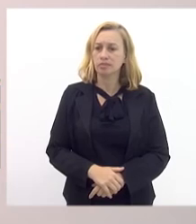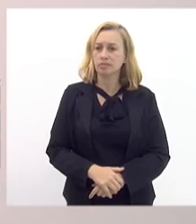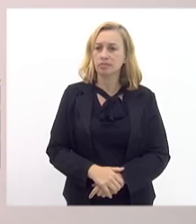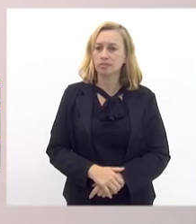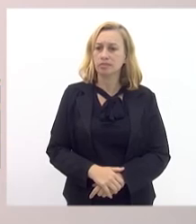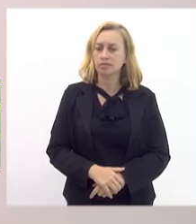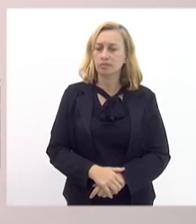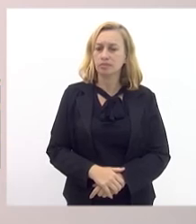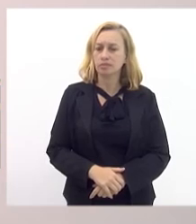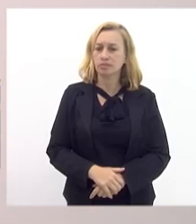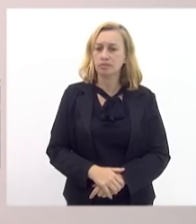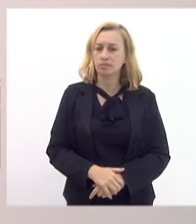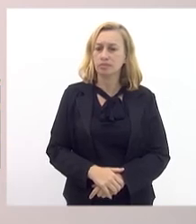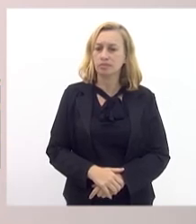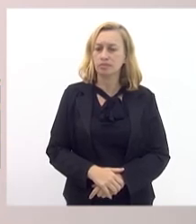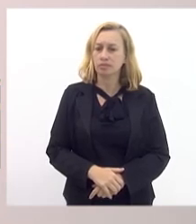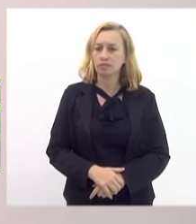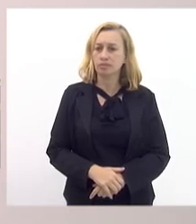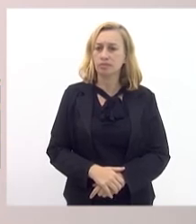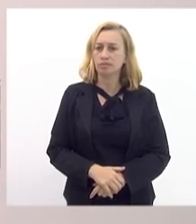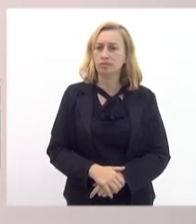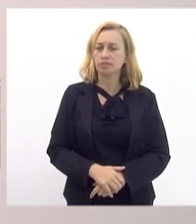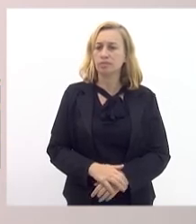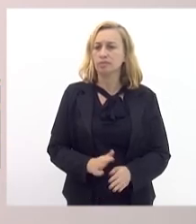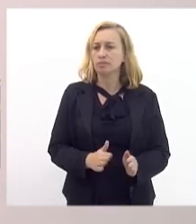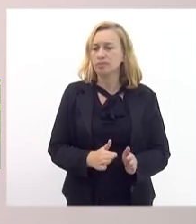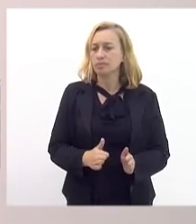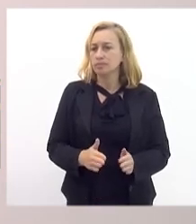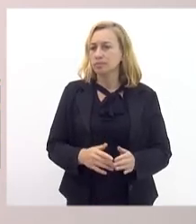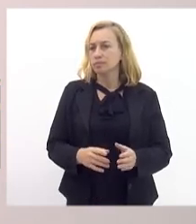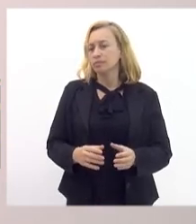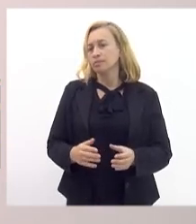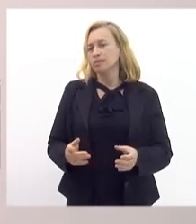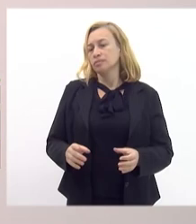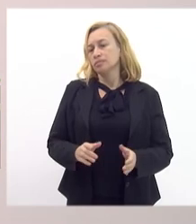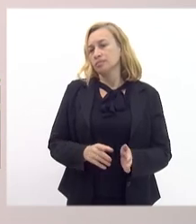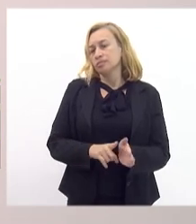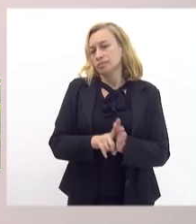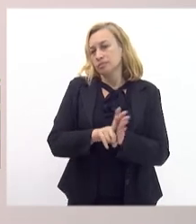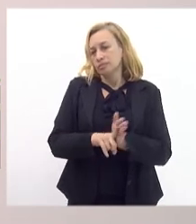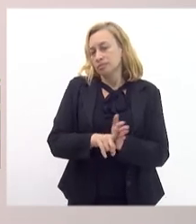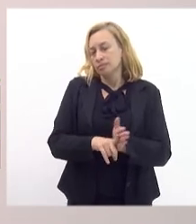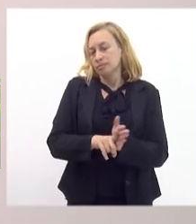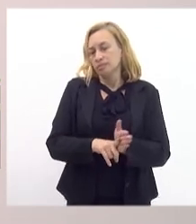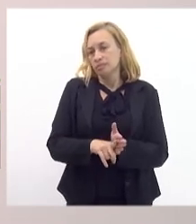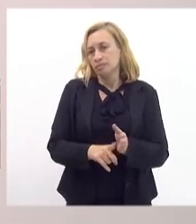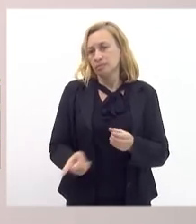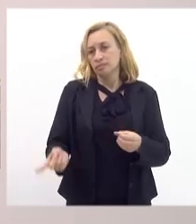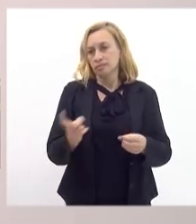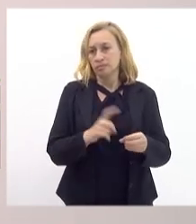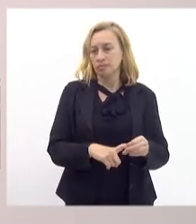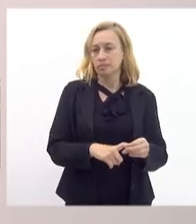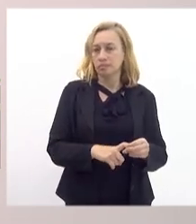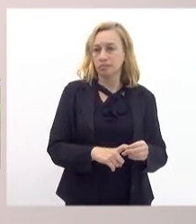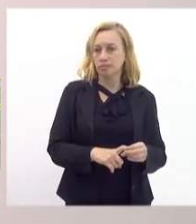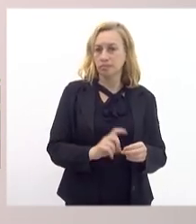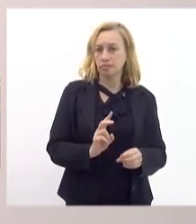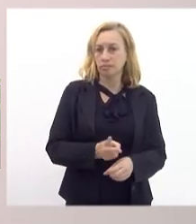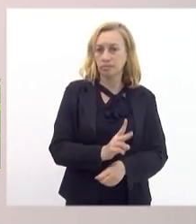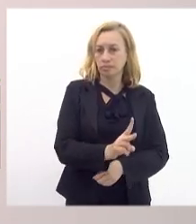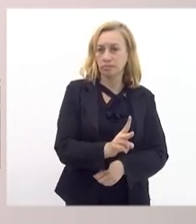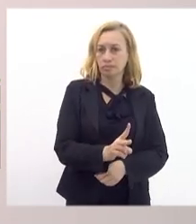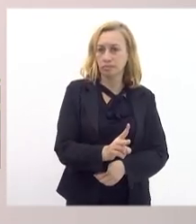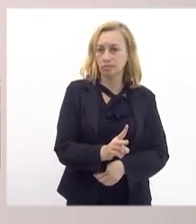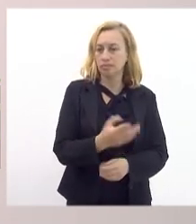gente a gente anda com processo ele volta para se analisar no âmbito do Conde ou o continua para